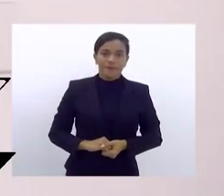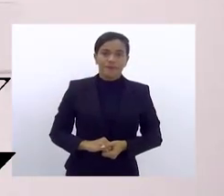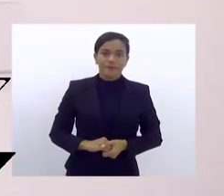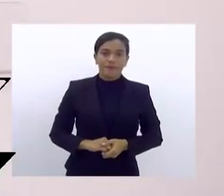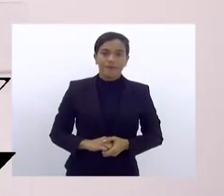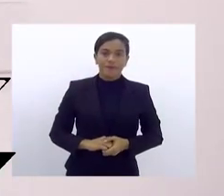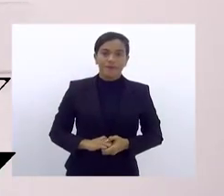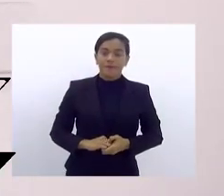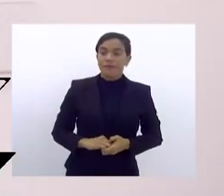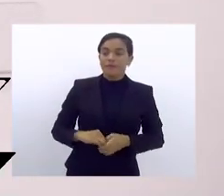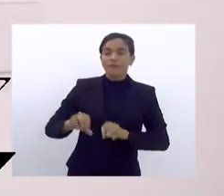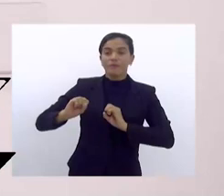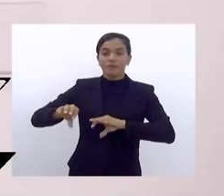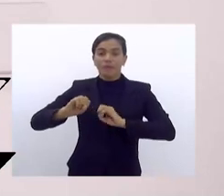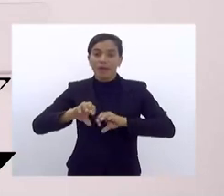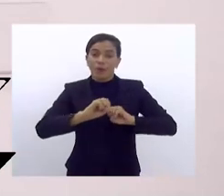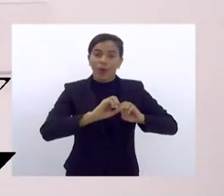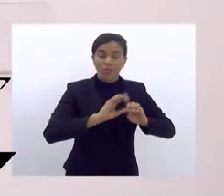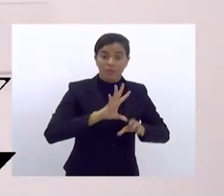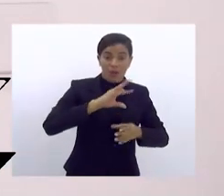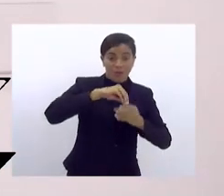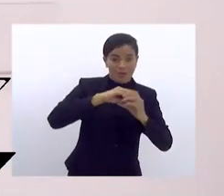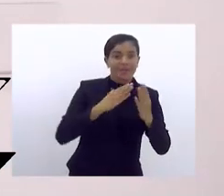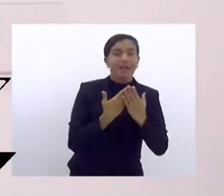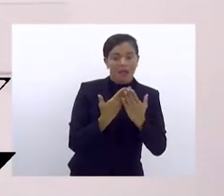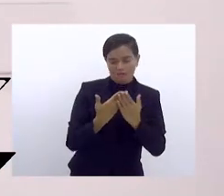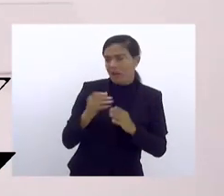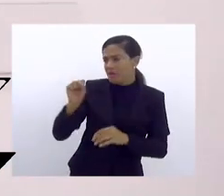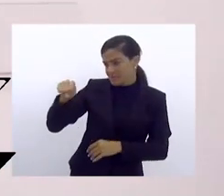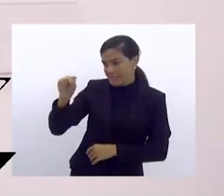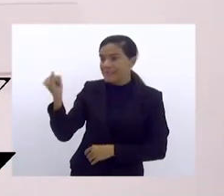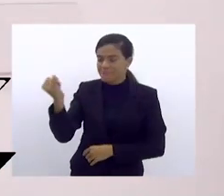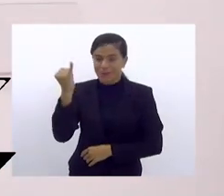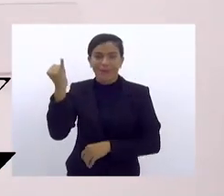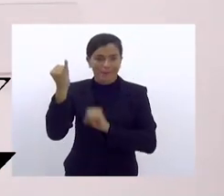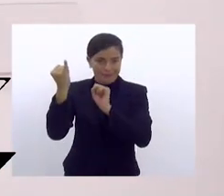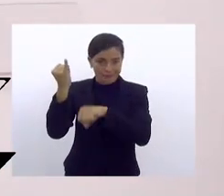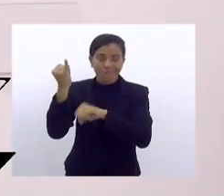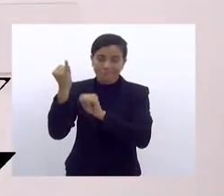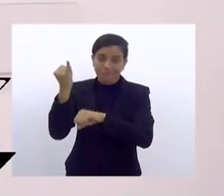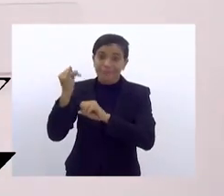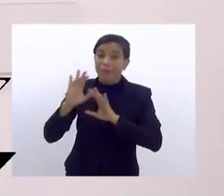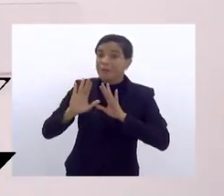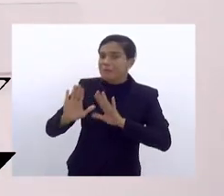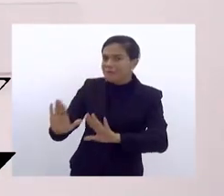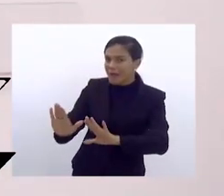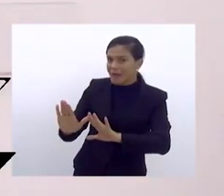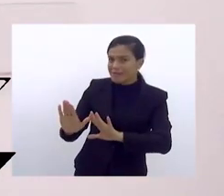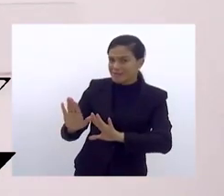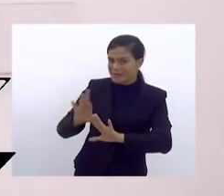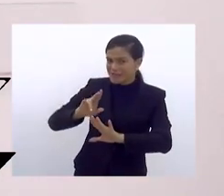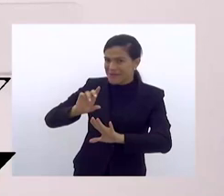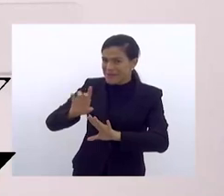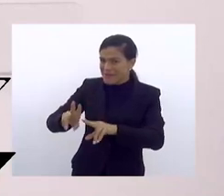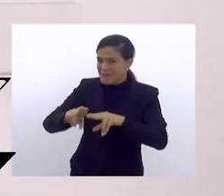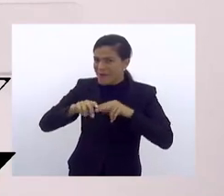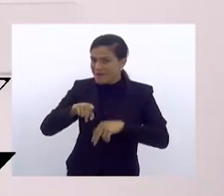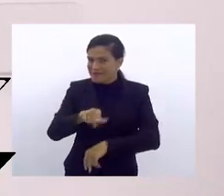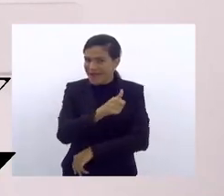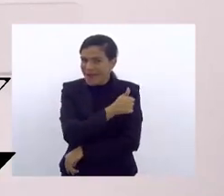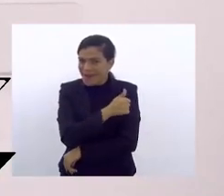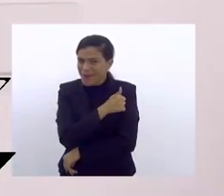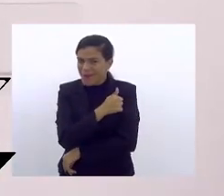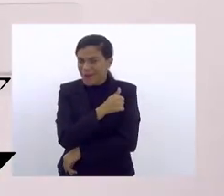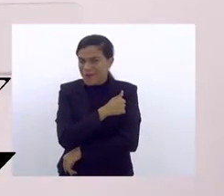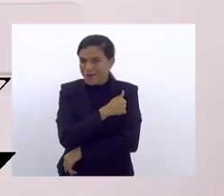a educação em casa é sim extremamente importante sendo que não apenas para o aluno que chega